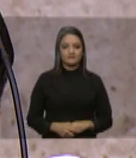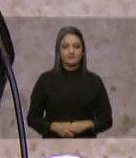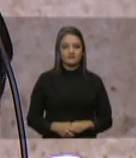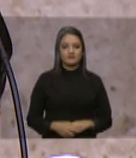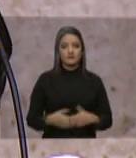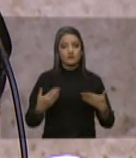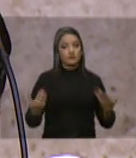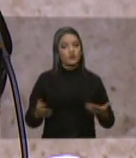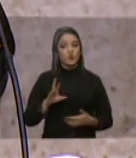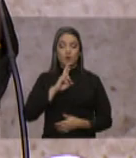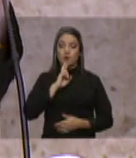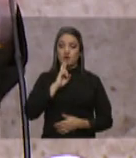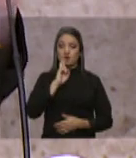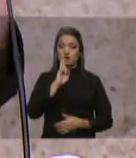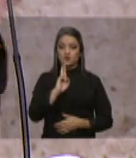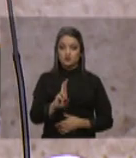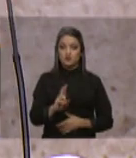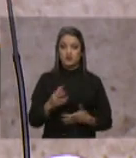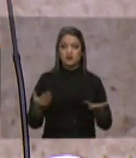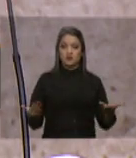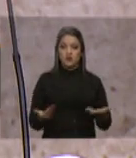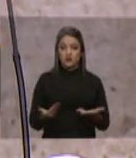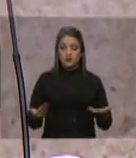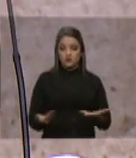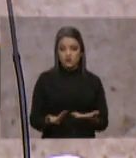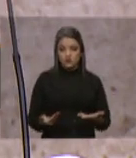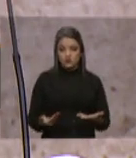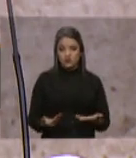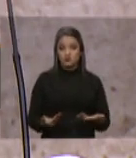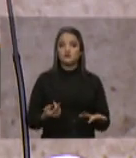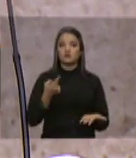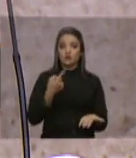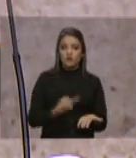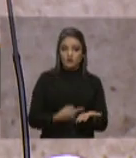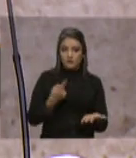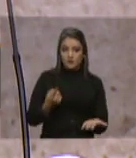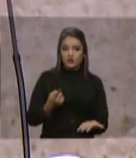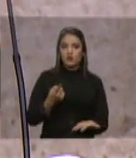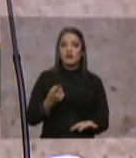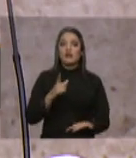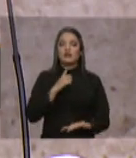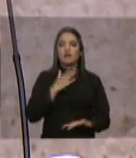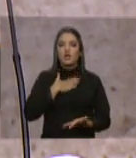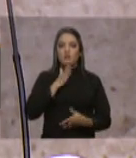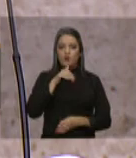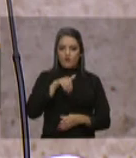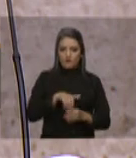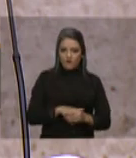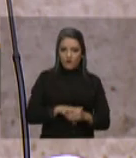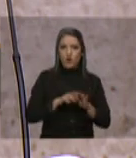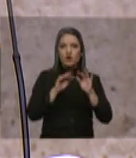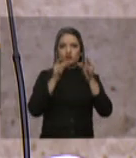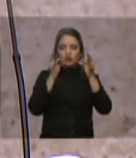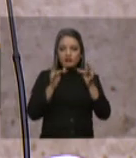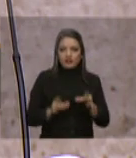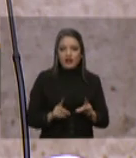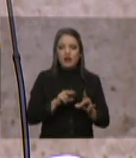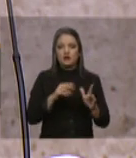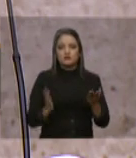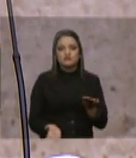então o resultado reite que acabei de dizer que tem um voto e trago escrito vou juntar aos autos